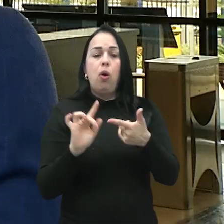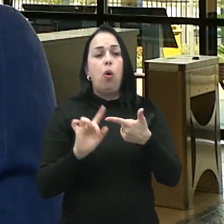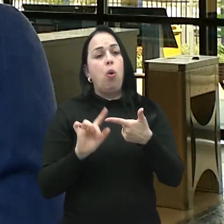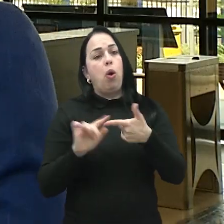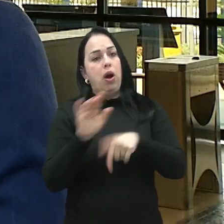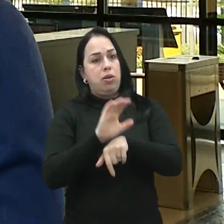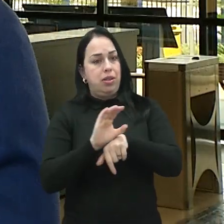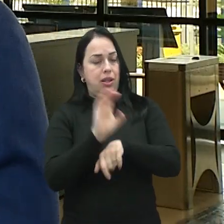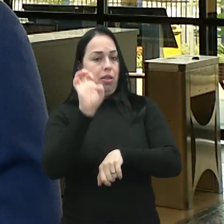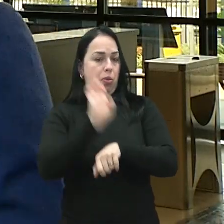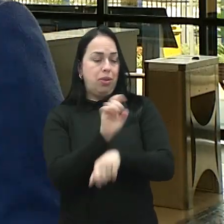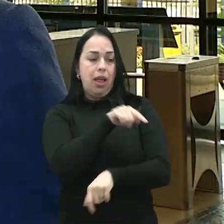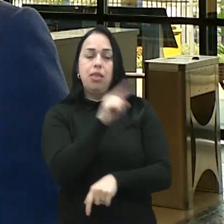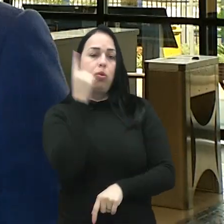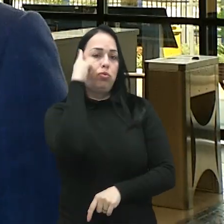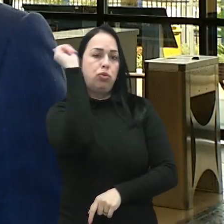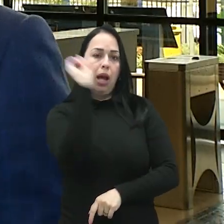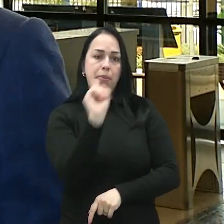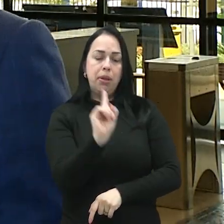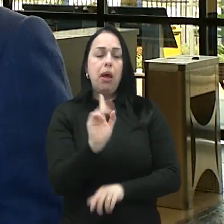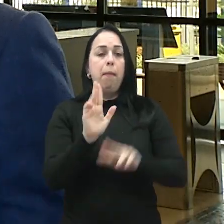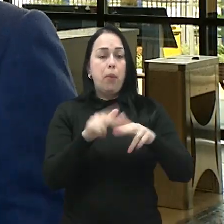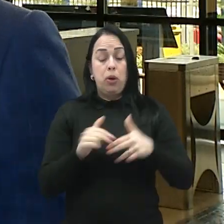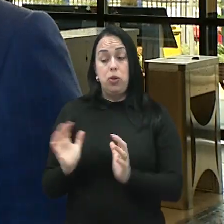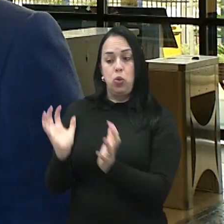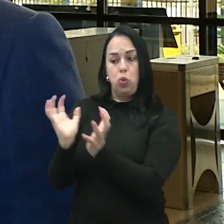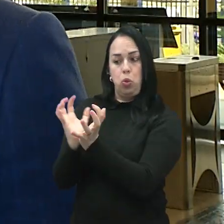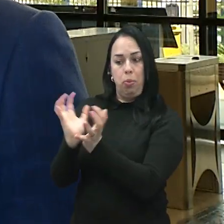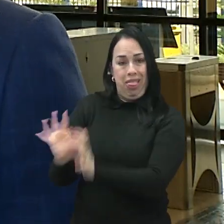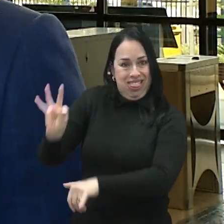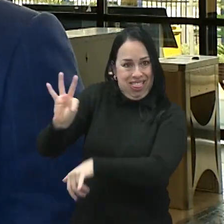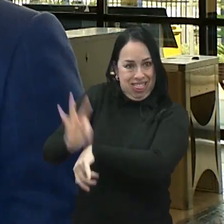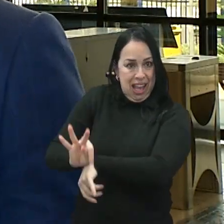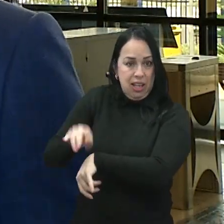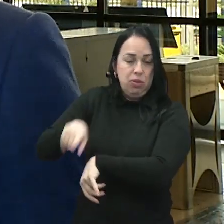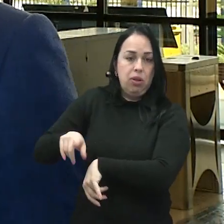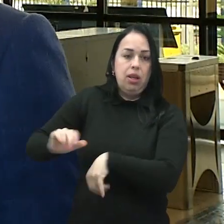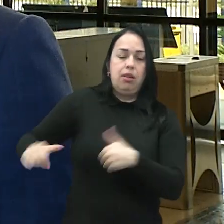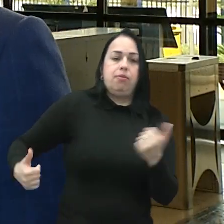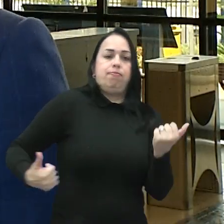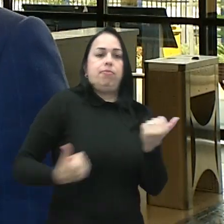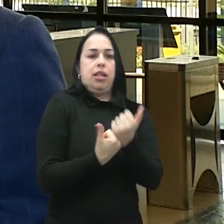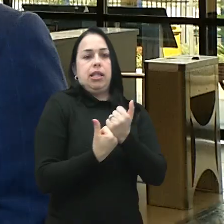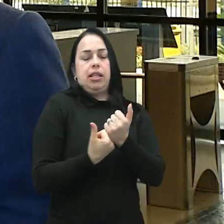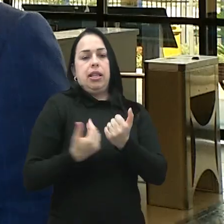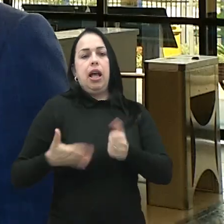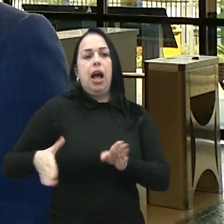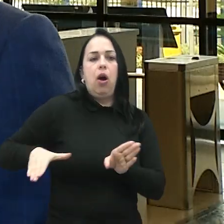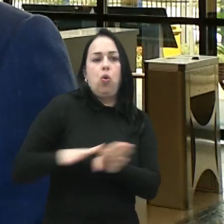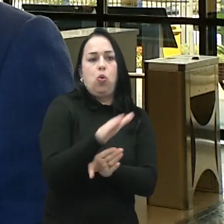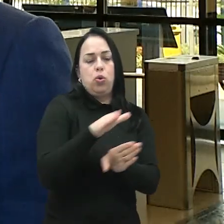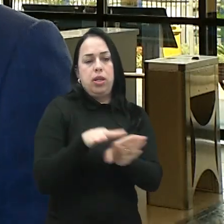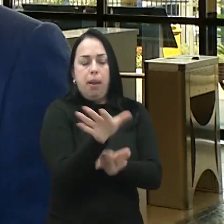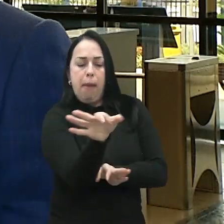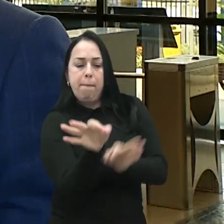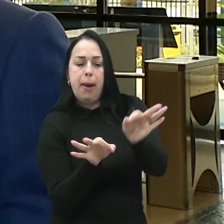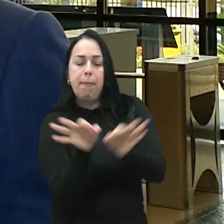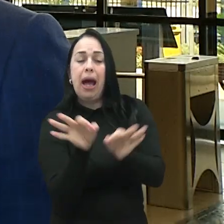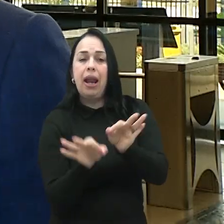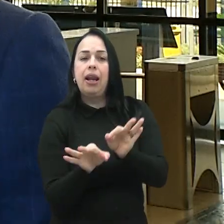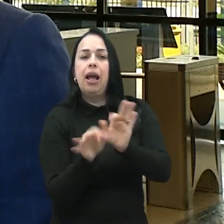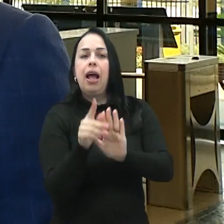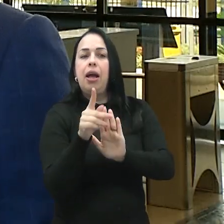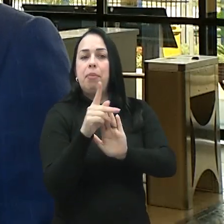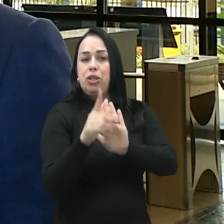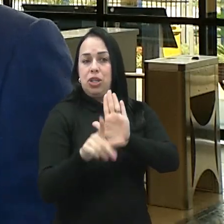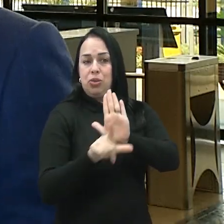a Constituição Estadual. Então, esse setor técnico legislativo, esse setor jurídico, vem dar o subsídio necessário para uma boa lei,